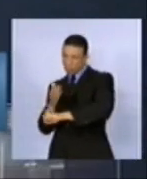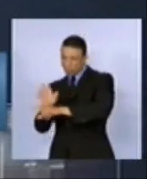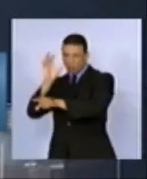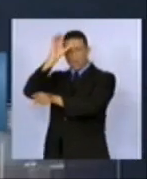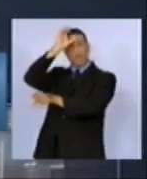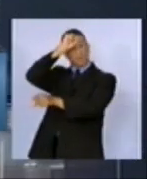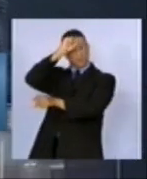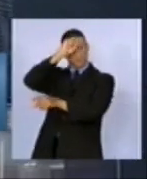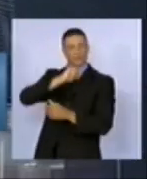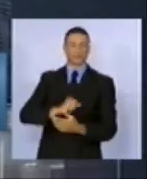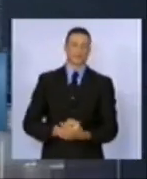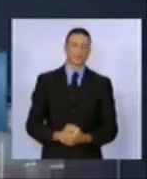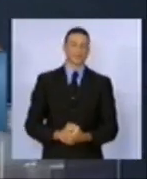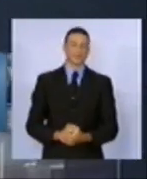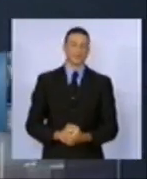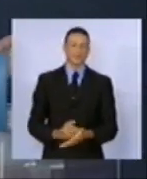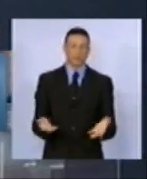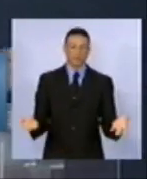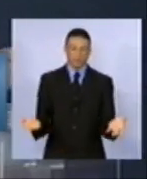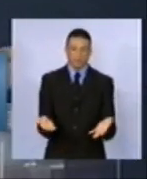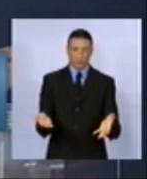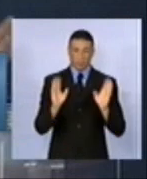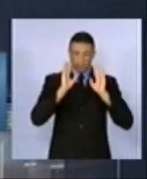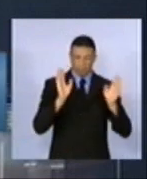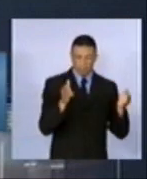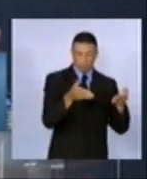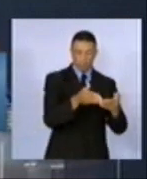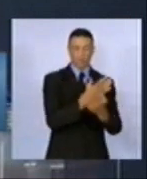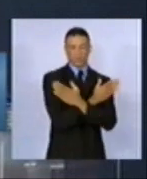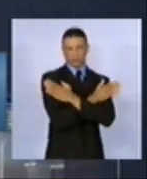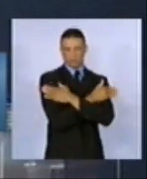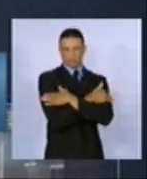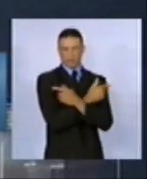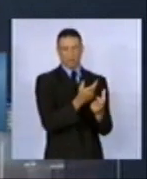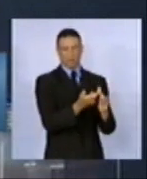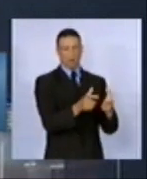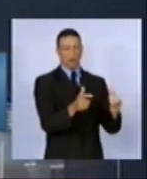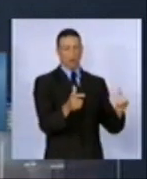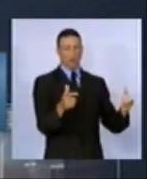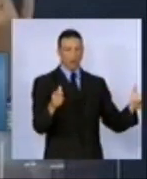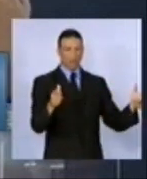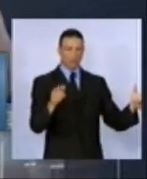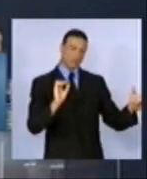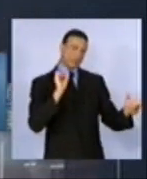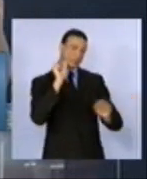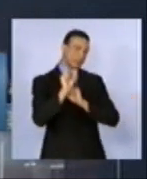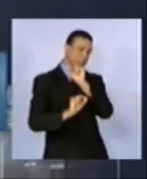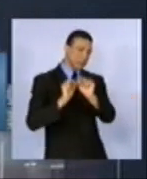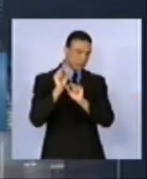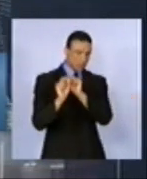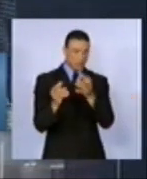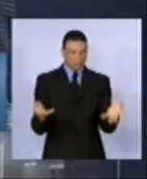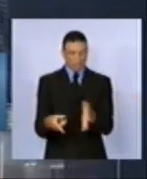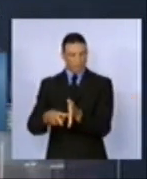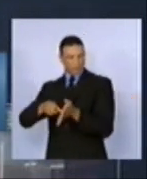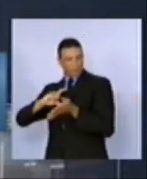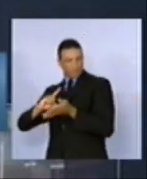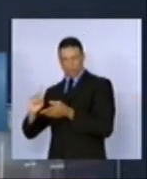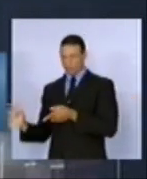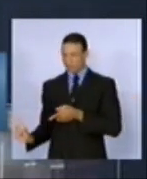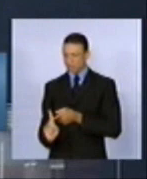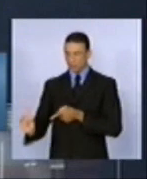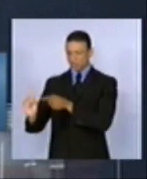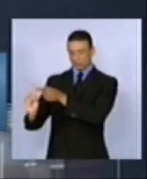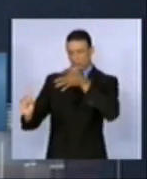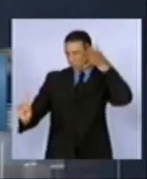então Eh relacionada a potencial de desemprego e impacto na mão de obra eh como já apresentado pelo colega do Ministério do